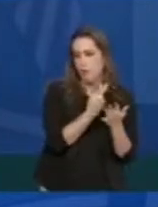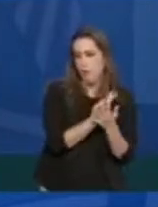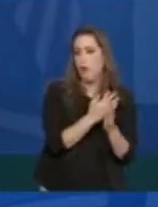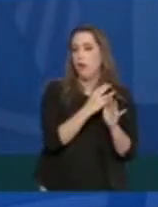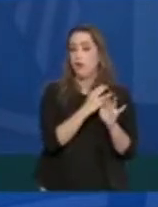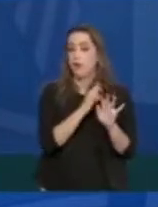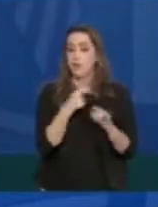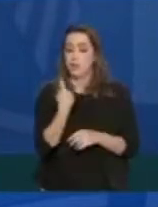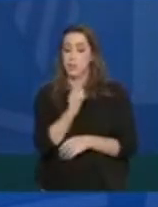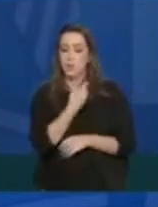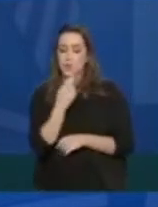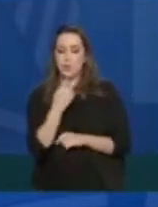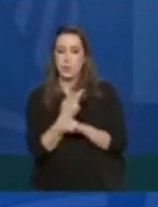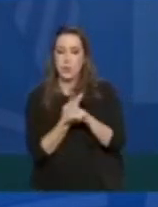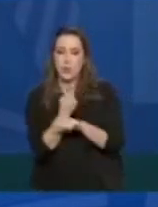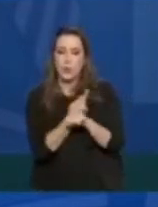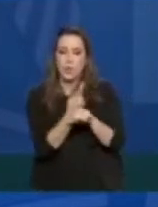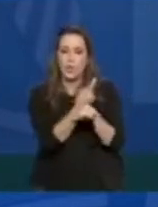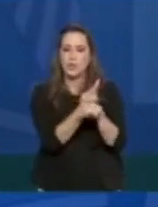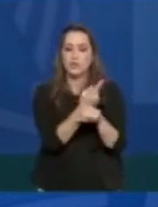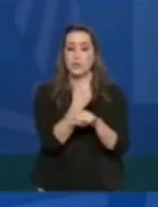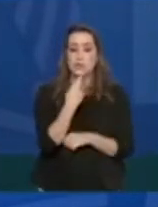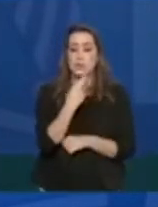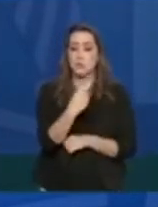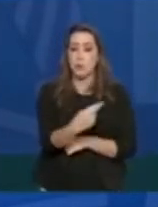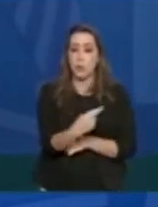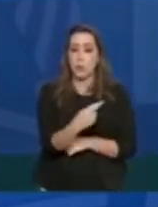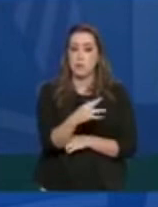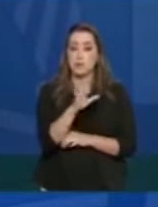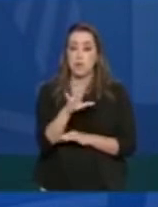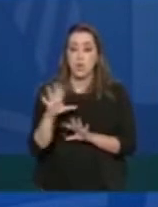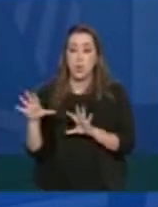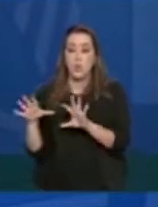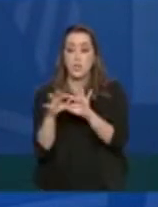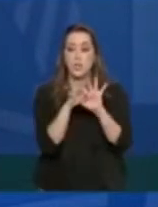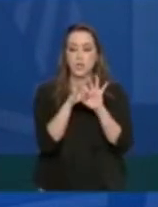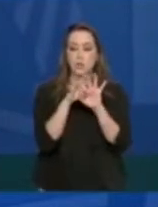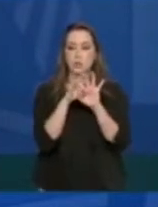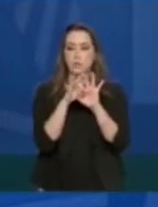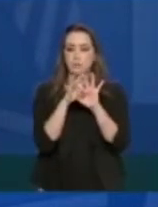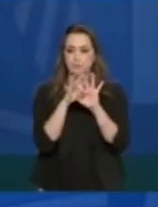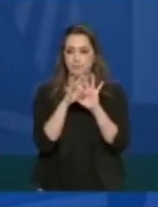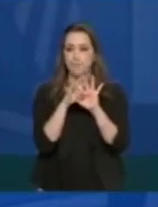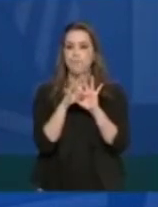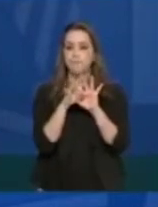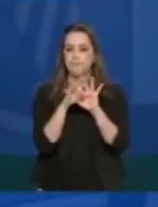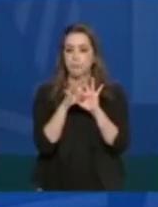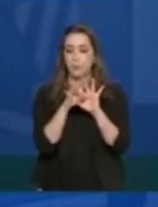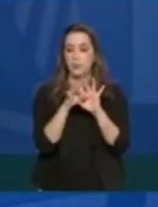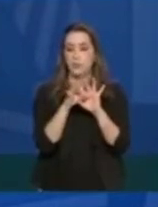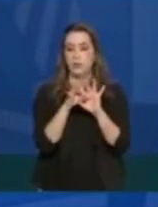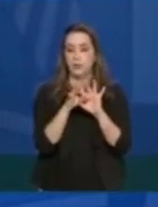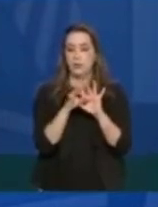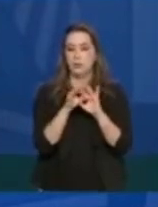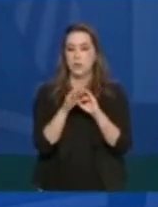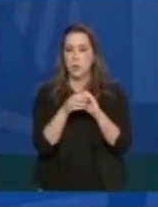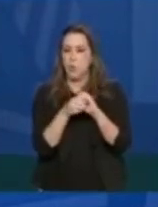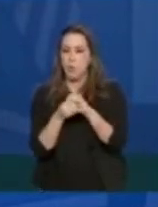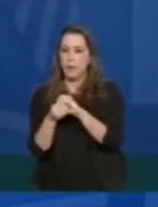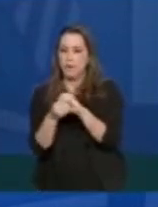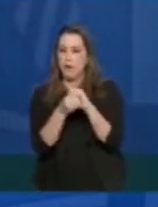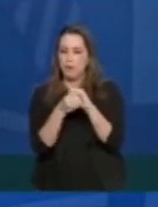soluções, mas que devemos juntos e de forma cooperada